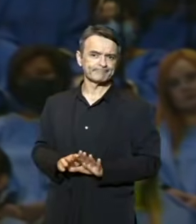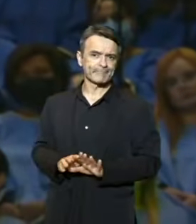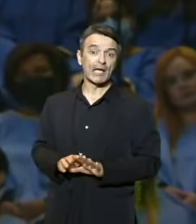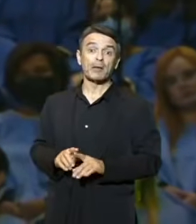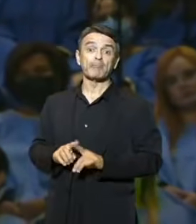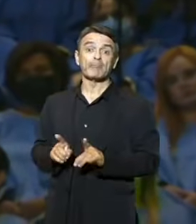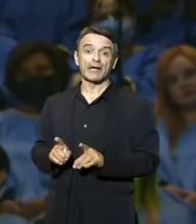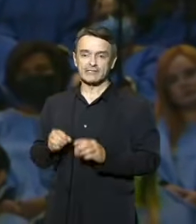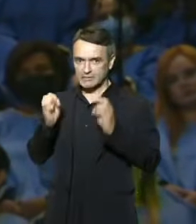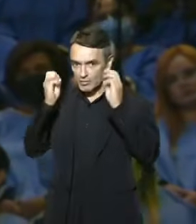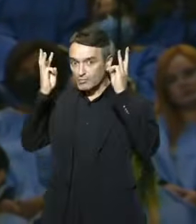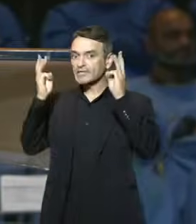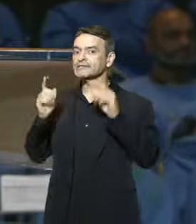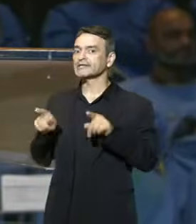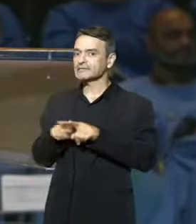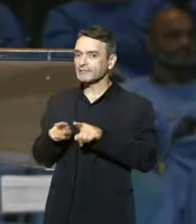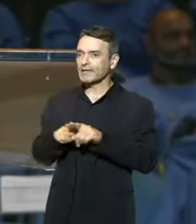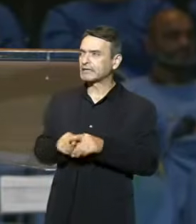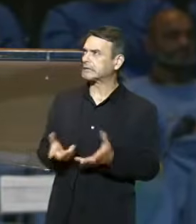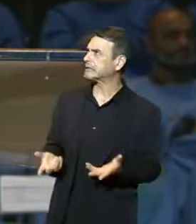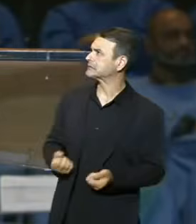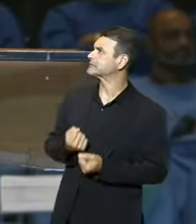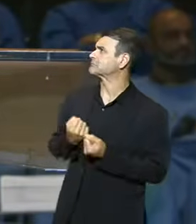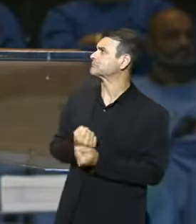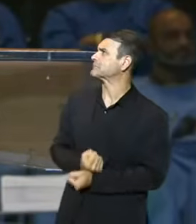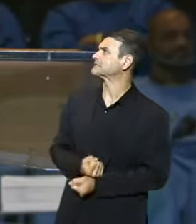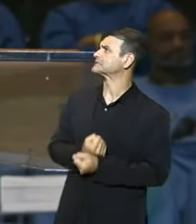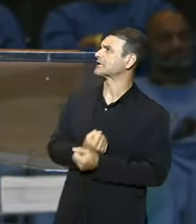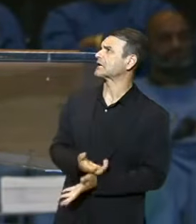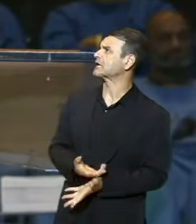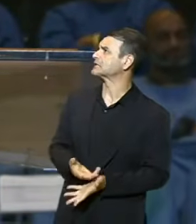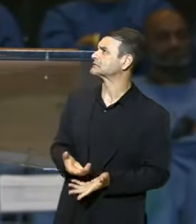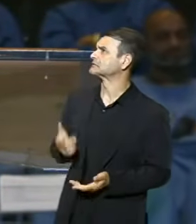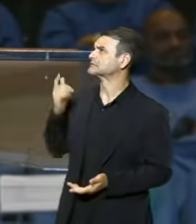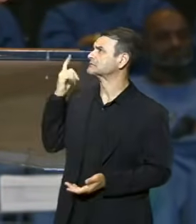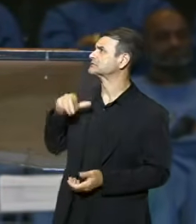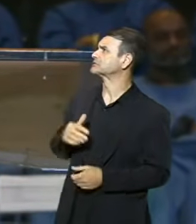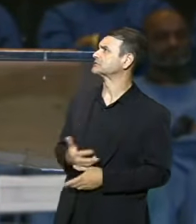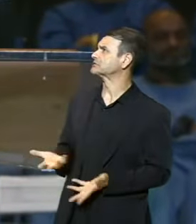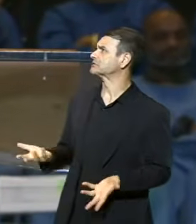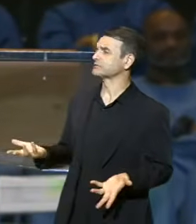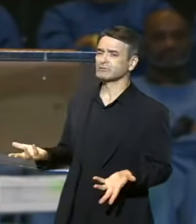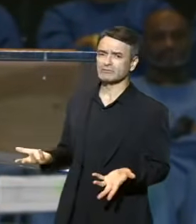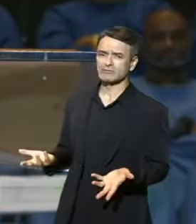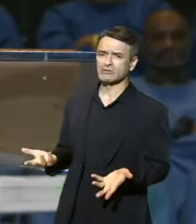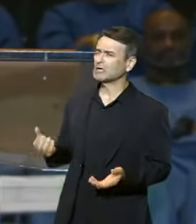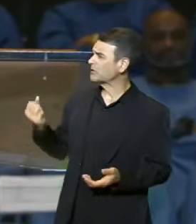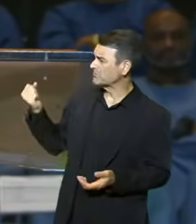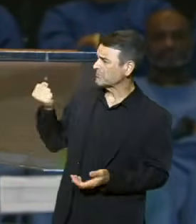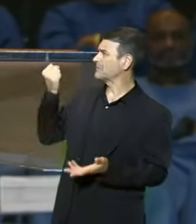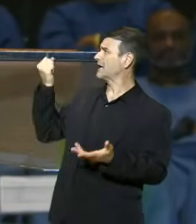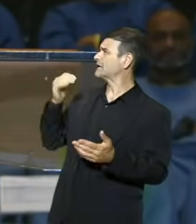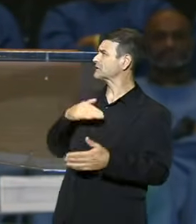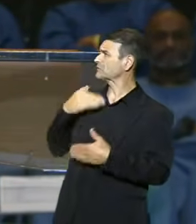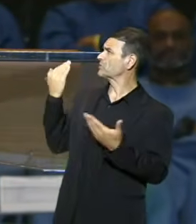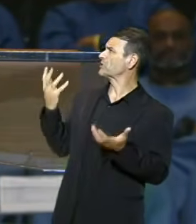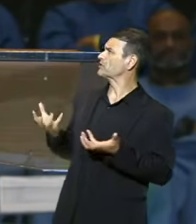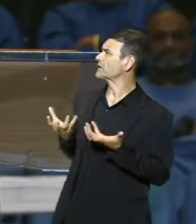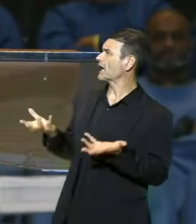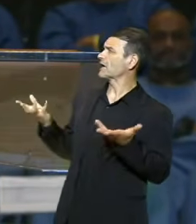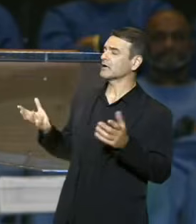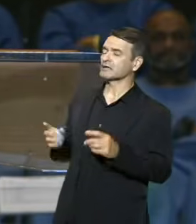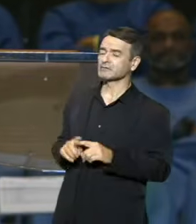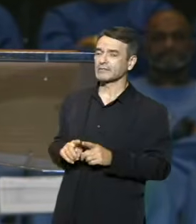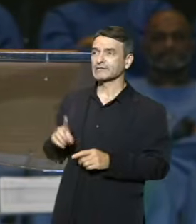está pesado demais, eu não suporto mais isso. Se é desse jeito, então o Senhor pode me matar, me deixa aqui no deserto. E aí Deus